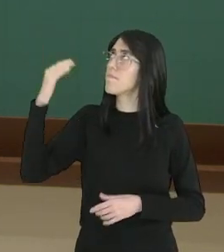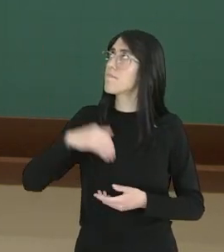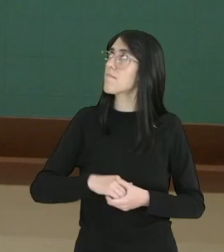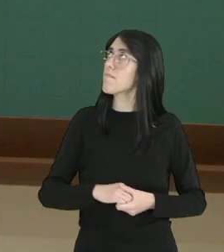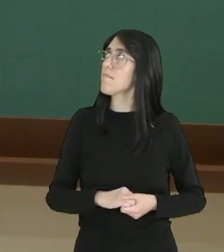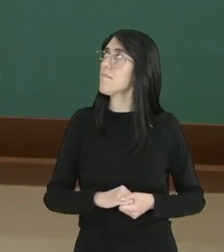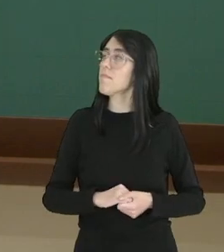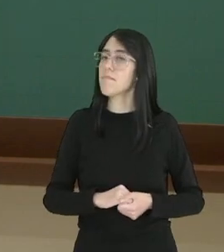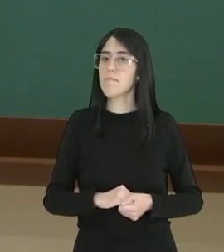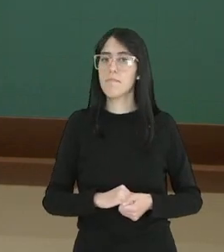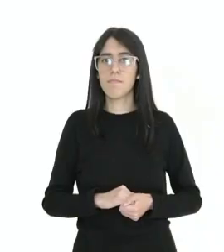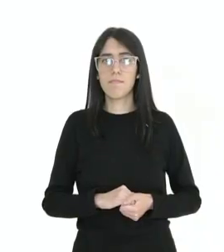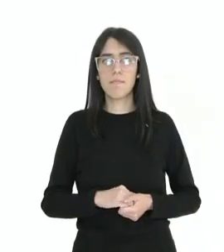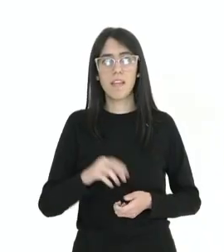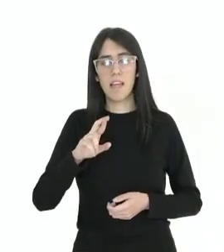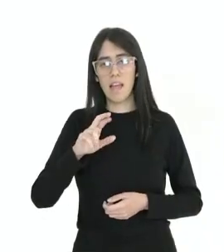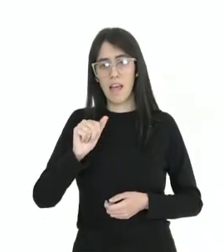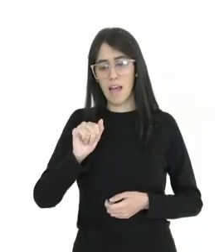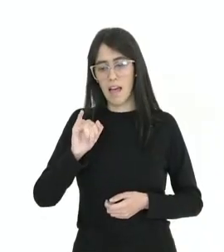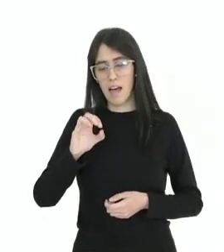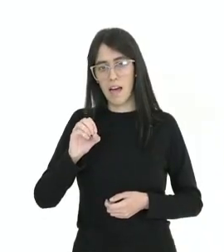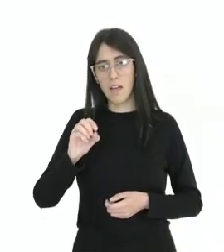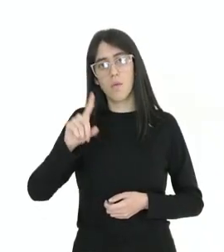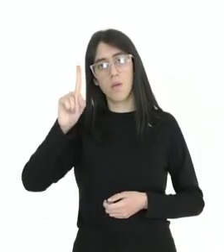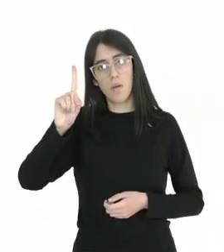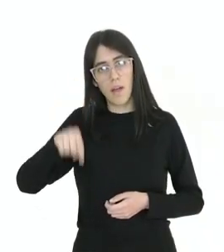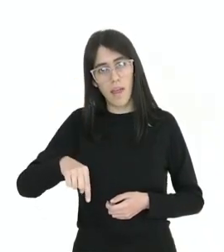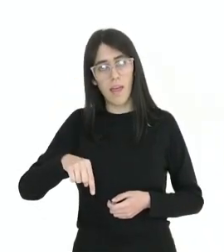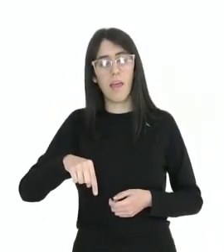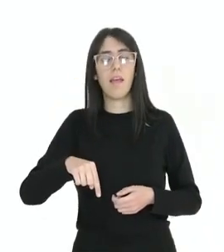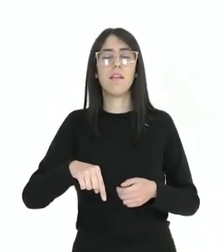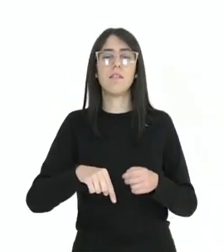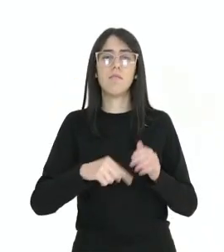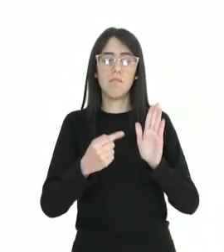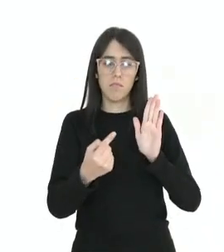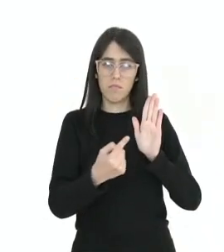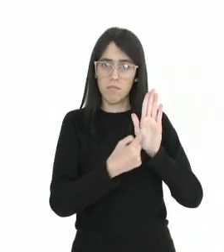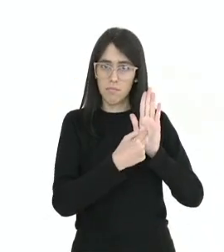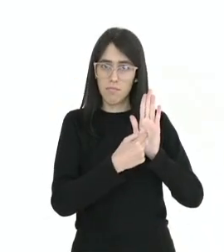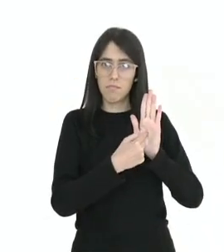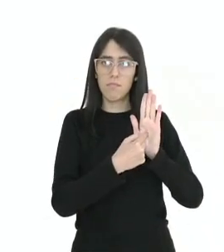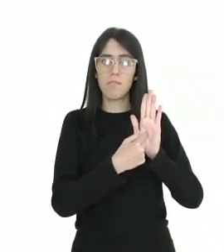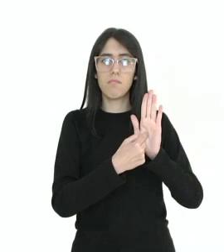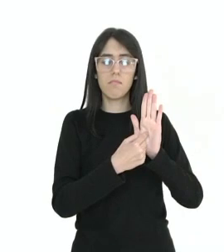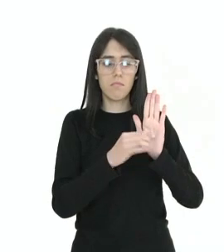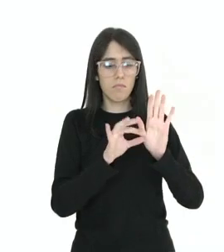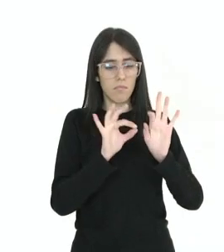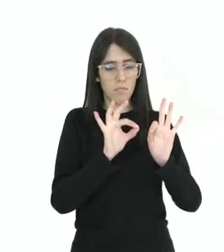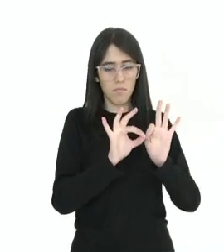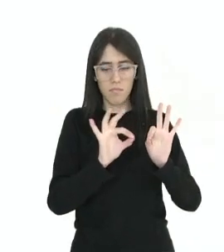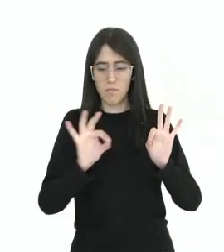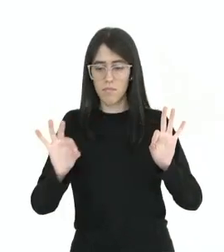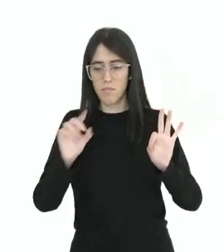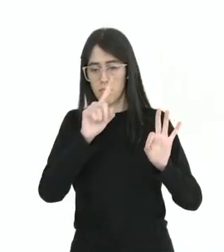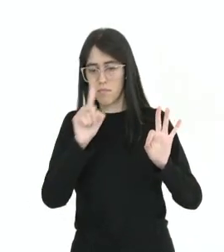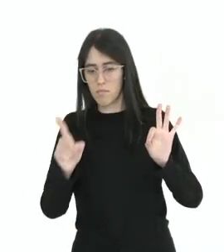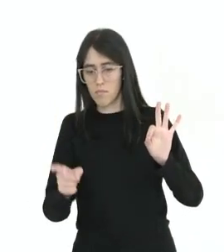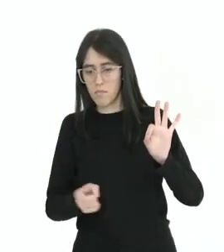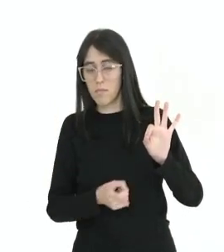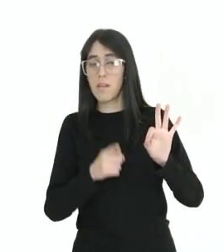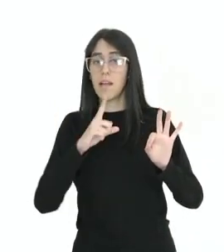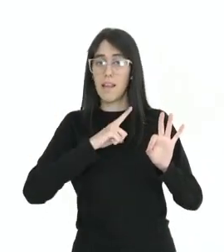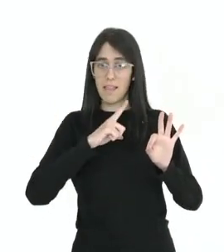Acompanhem. Raio é a medida de qualquer segmento de reta com uma extremidade no